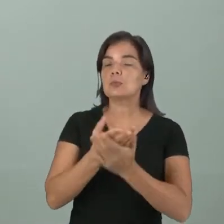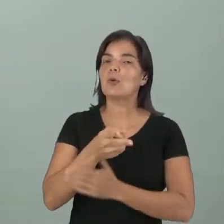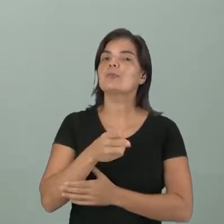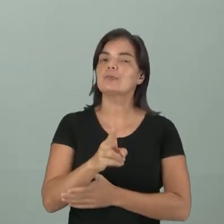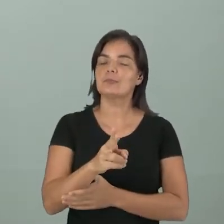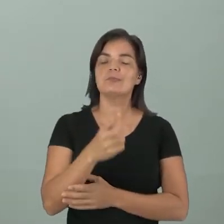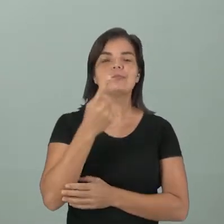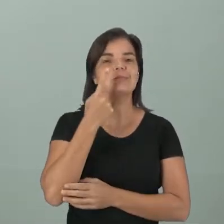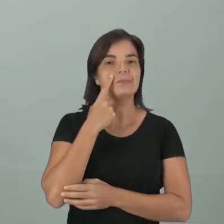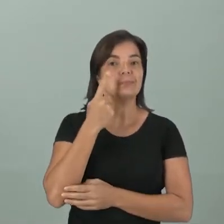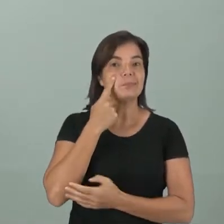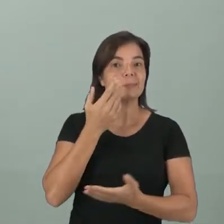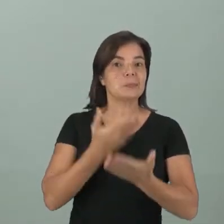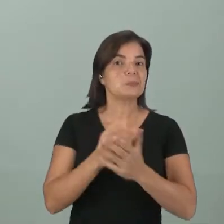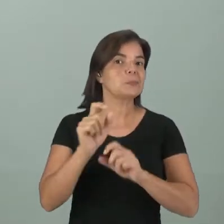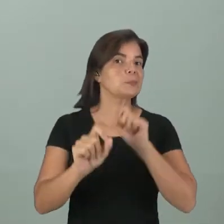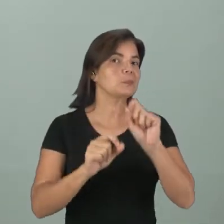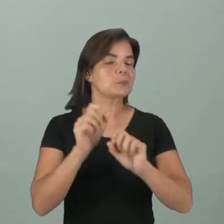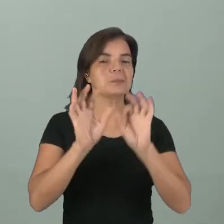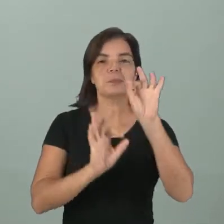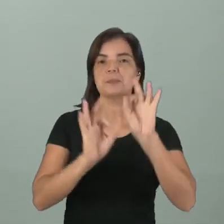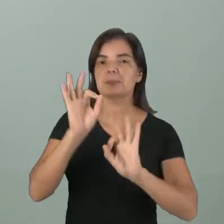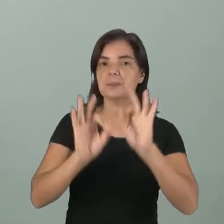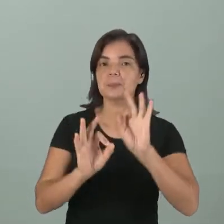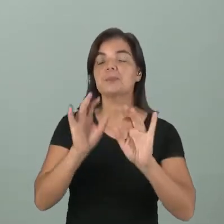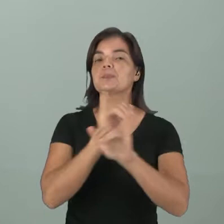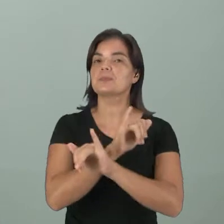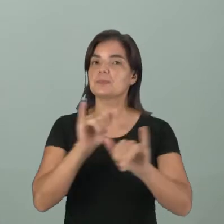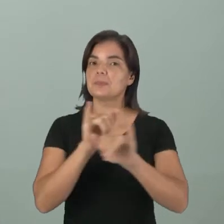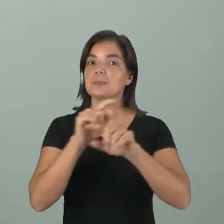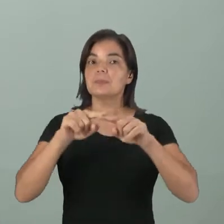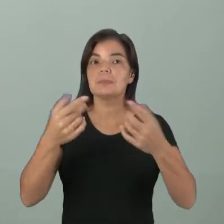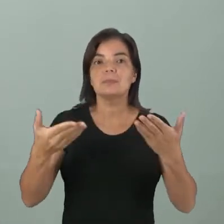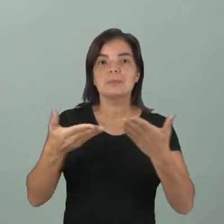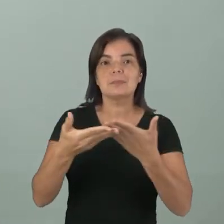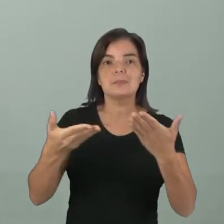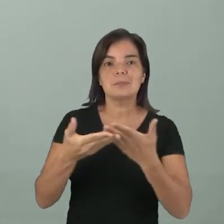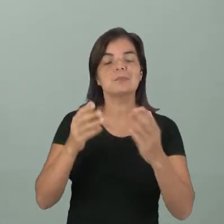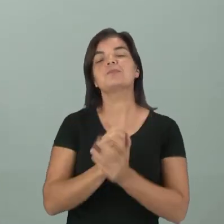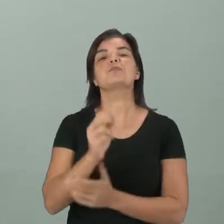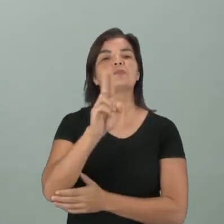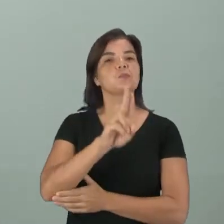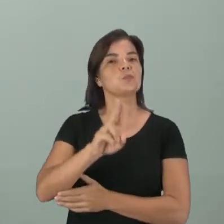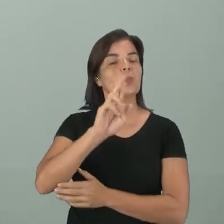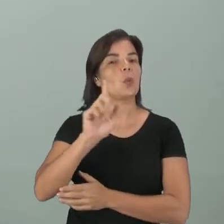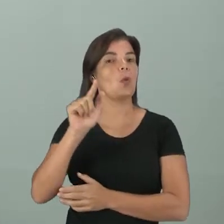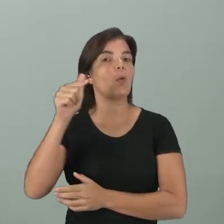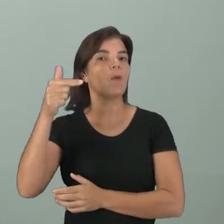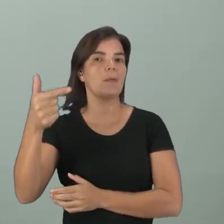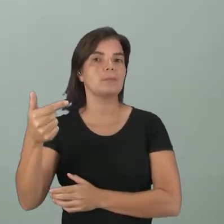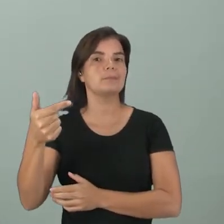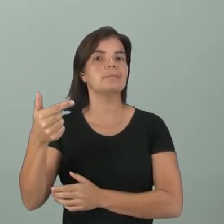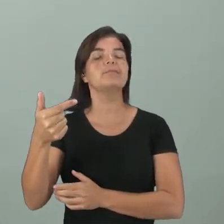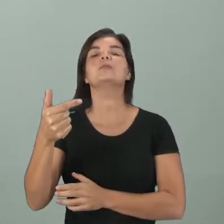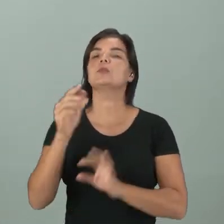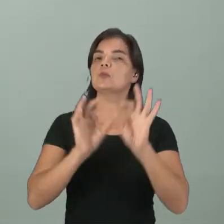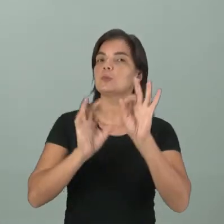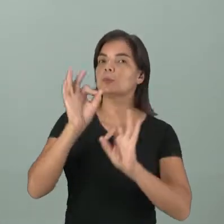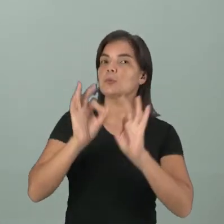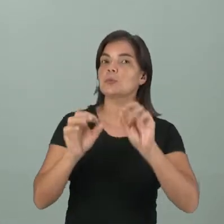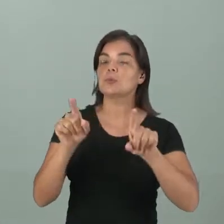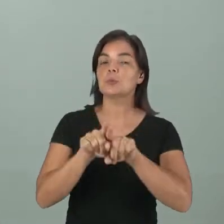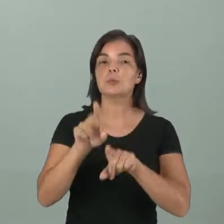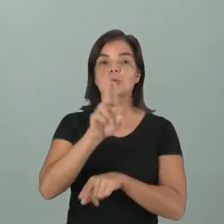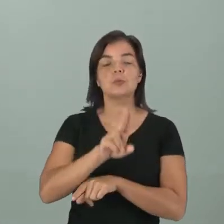assunto, continuar estudando sobre organização de dados. Mas agora vamos fazer uso de uma outra forma de